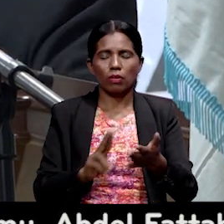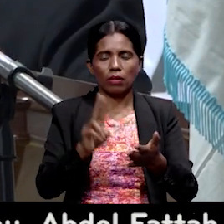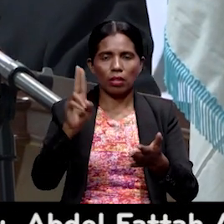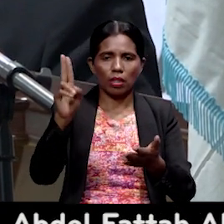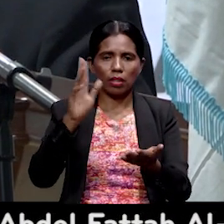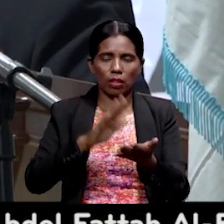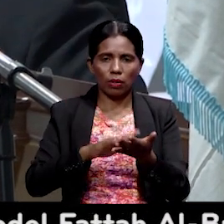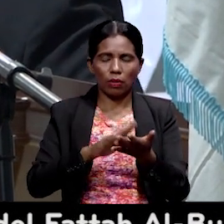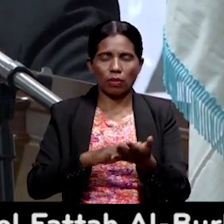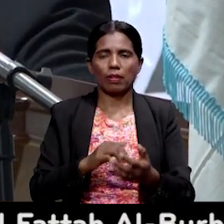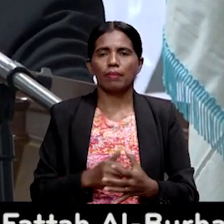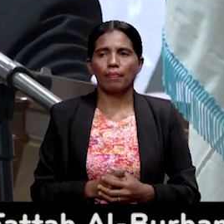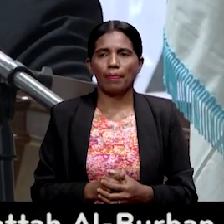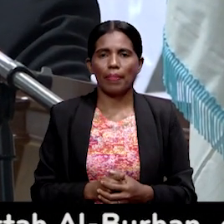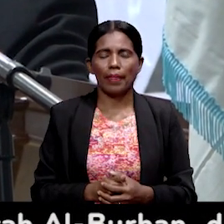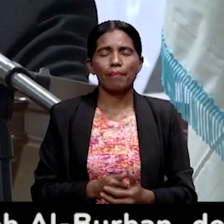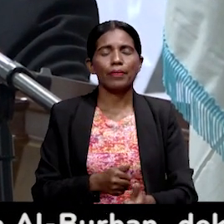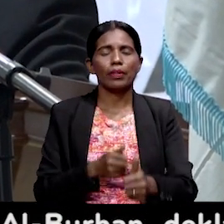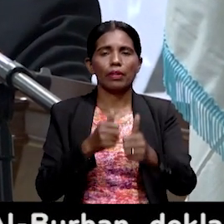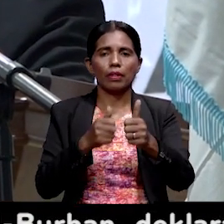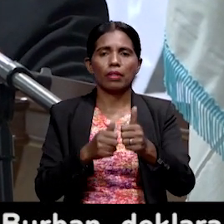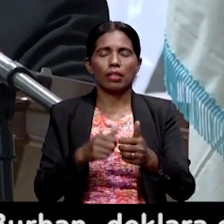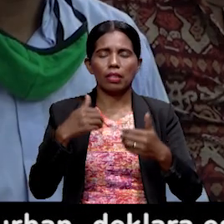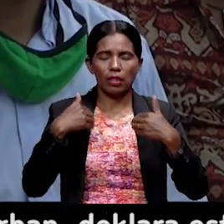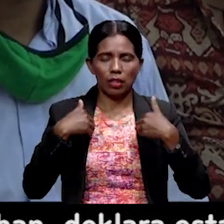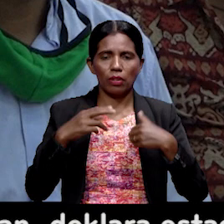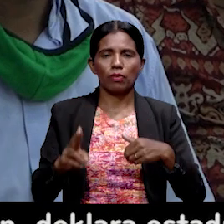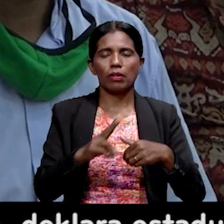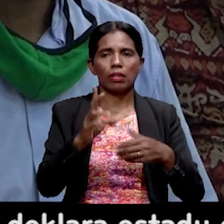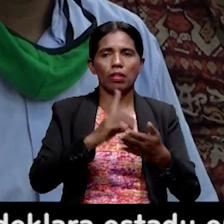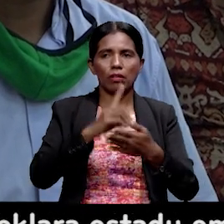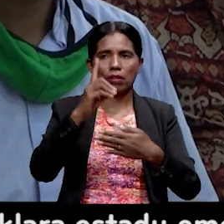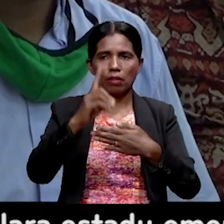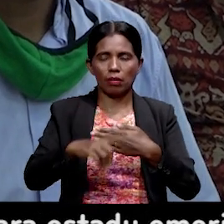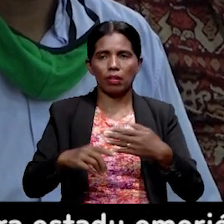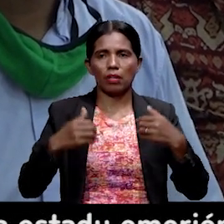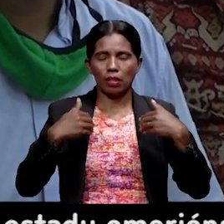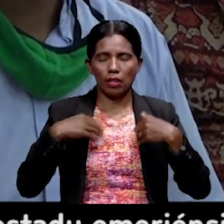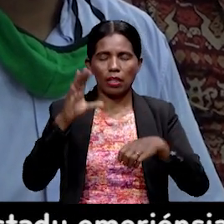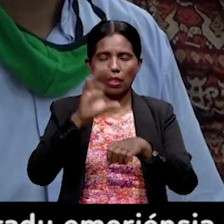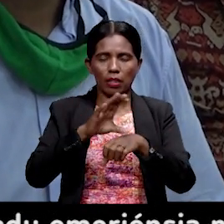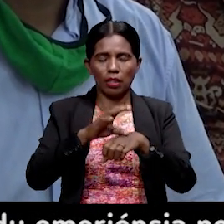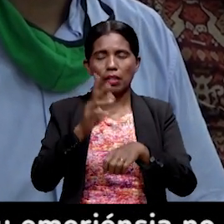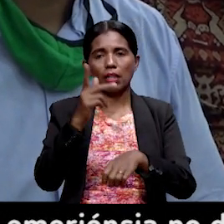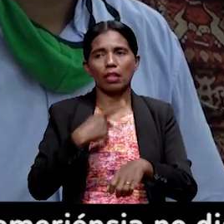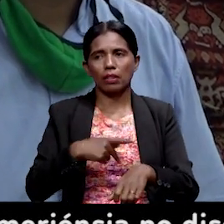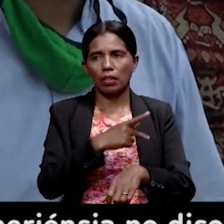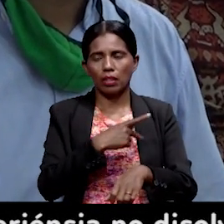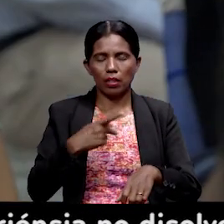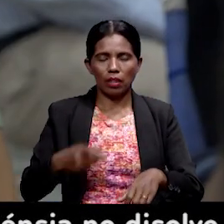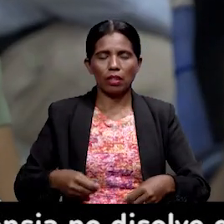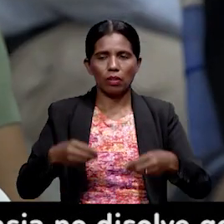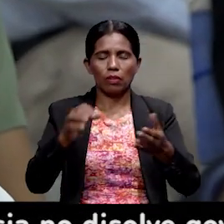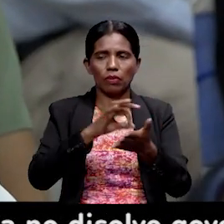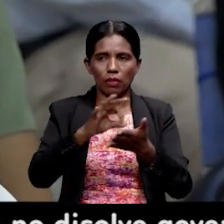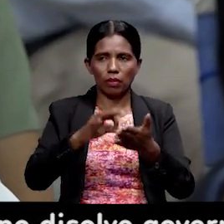superior. Tuirta Urmatanroa que existência universidade ne desenvolve vocação boto igreja católica nian, lá os deite a formação